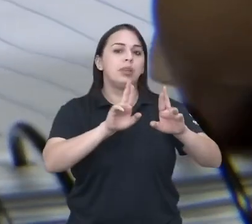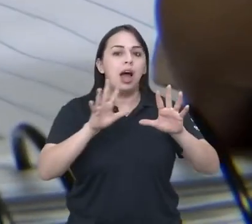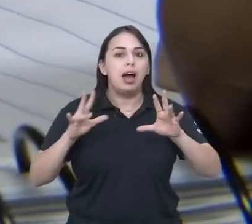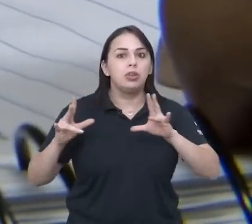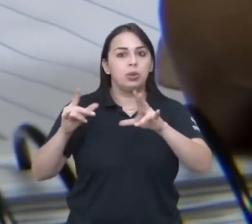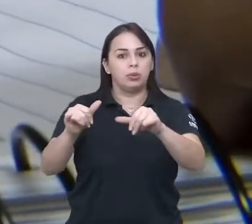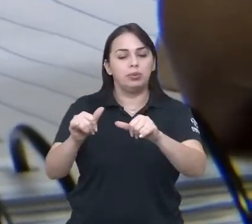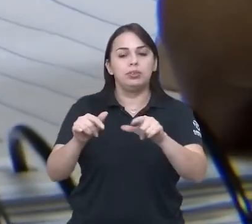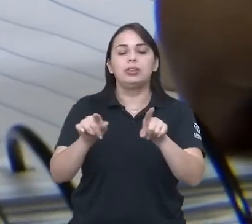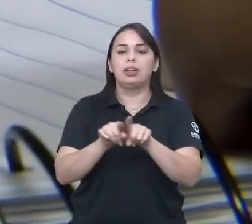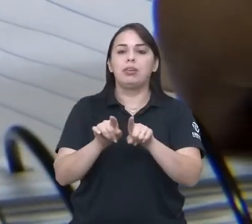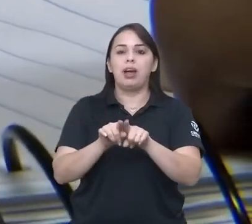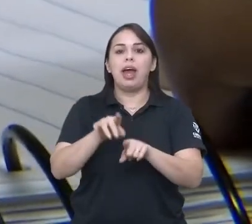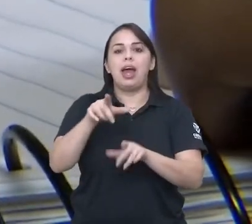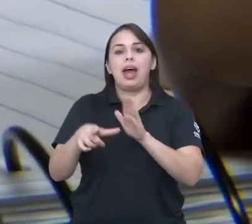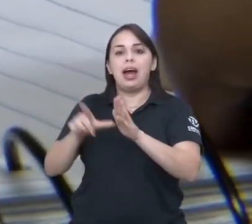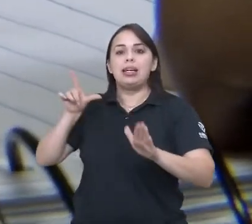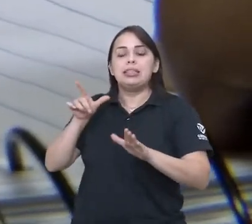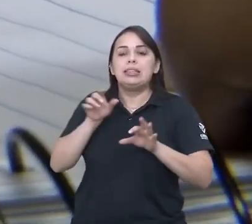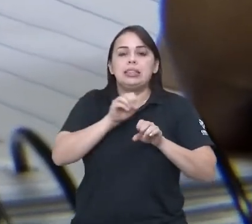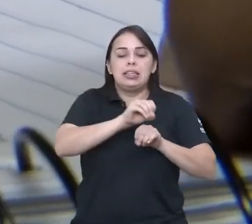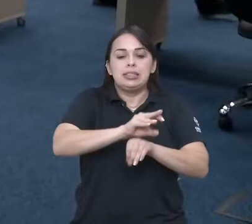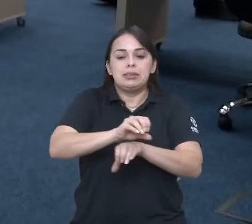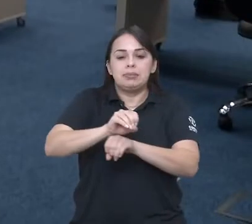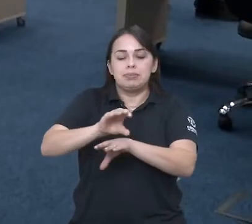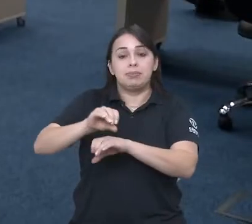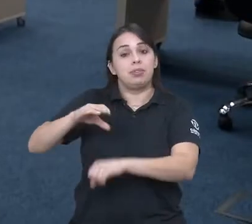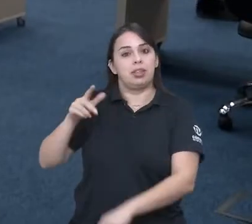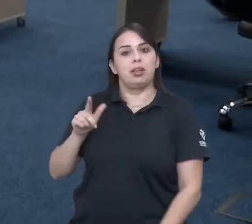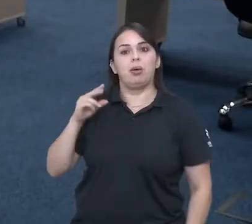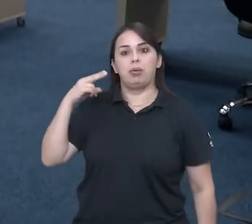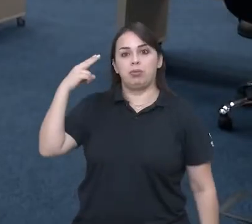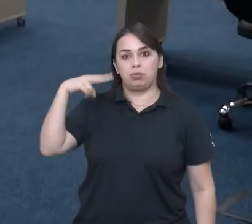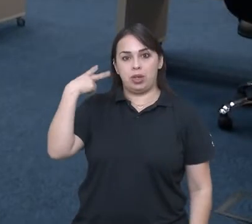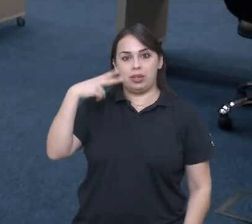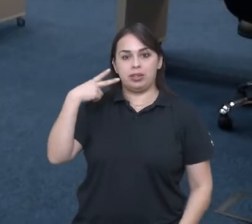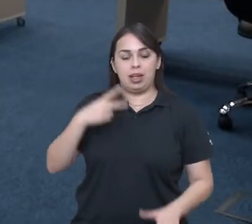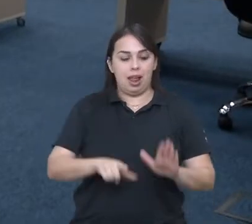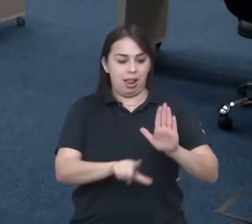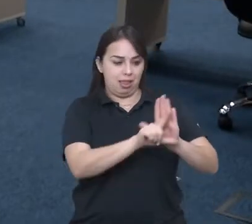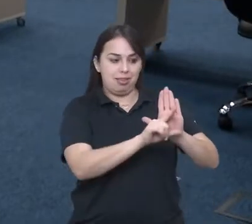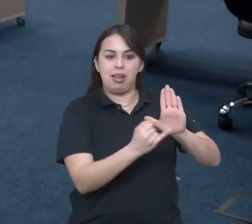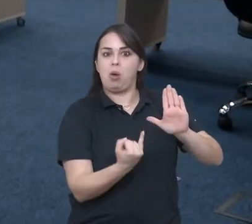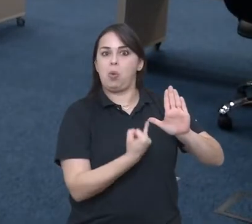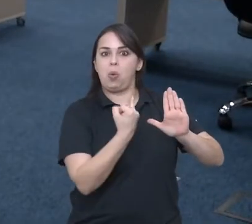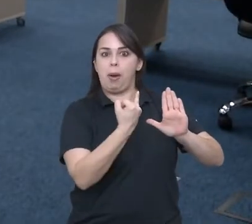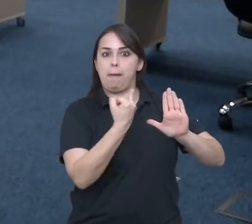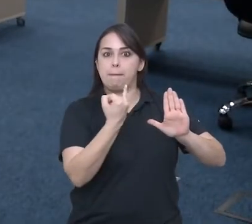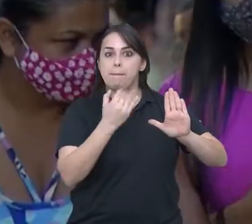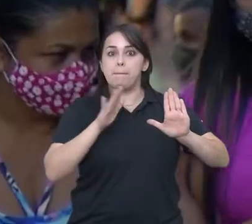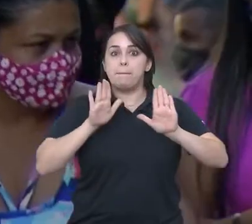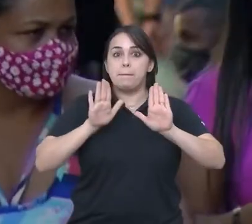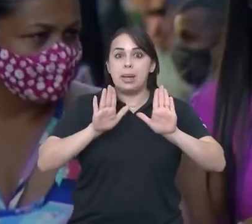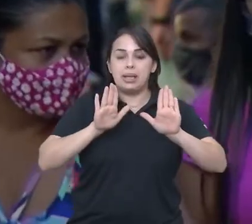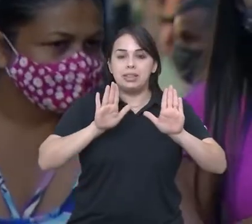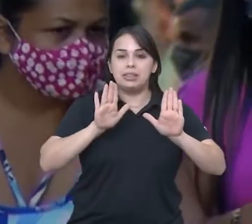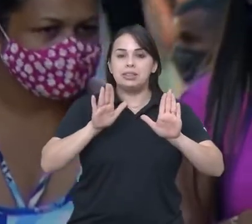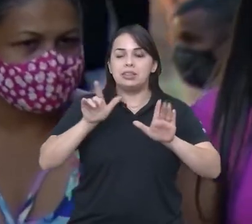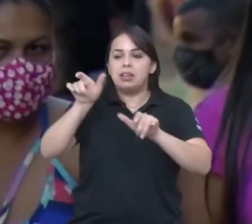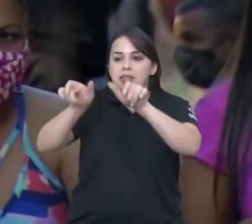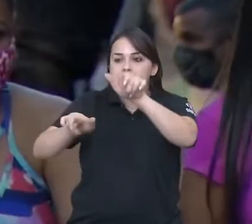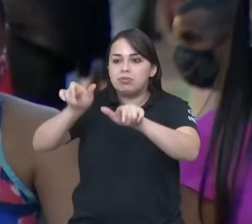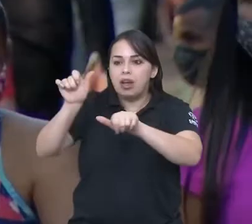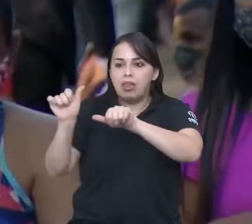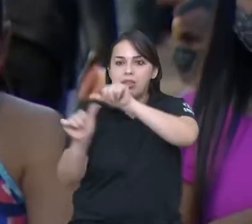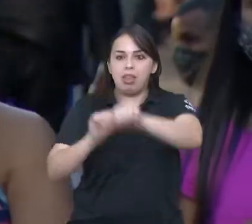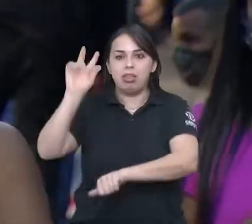respeito a todas as raças, está na educação. De acordo com os parlamentares, as leis são fundamentais, mas a transformação